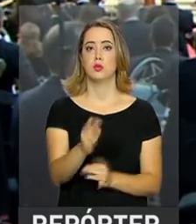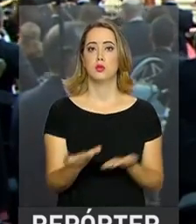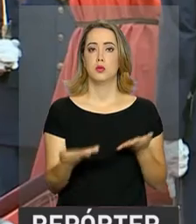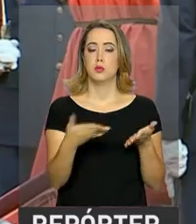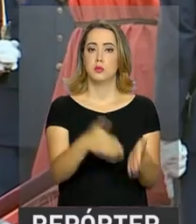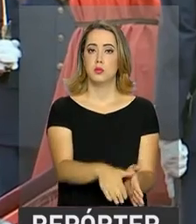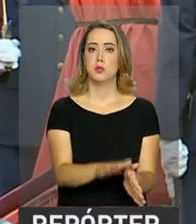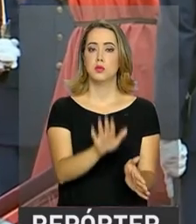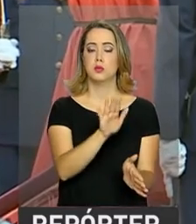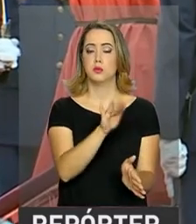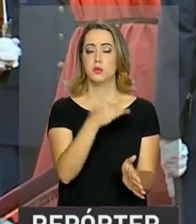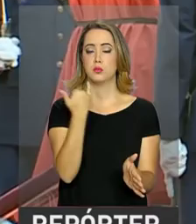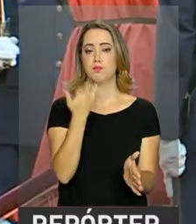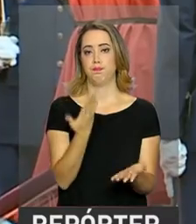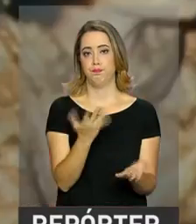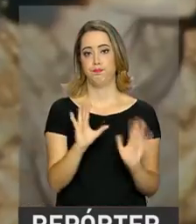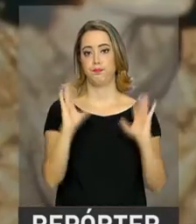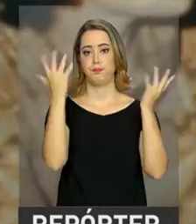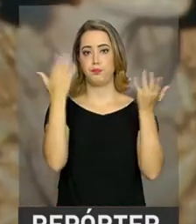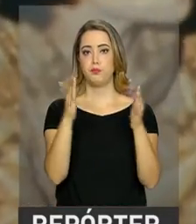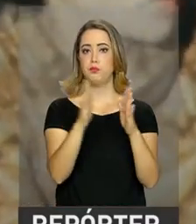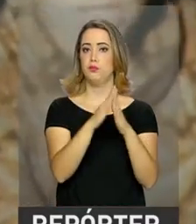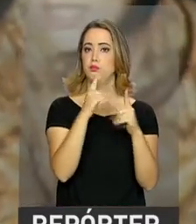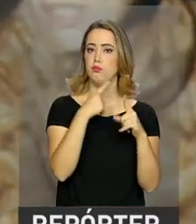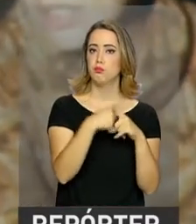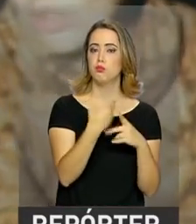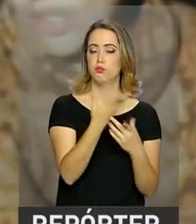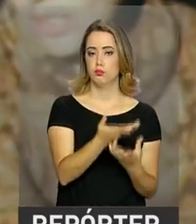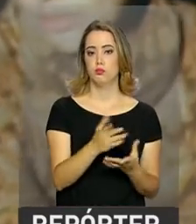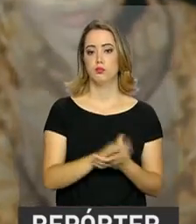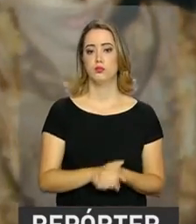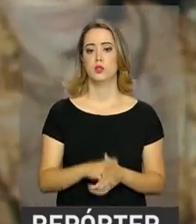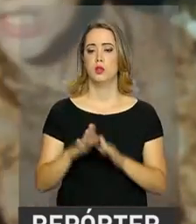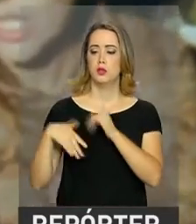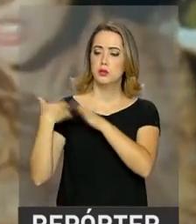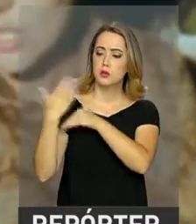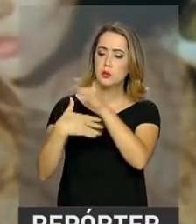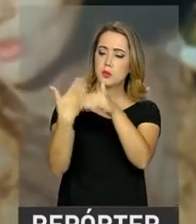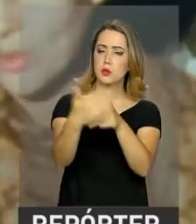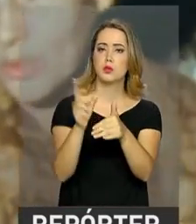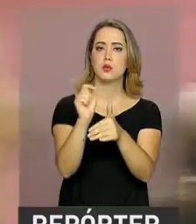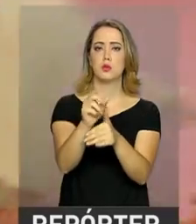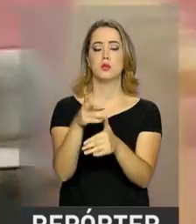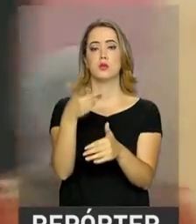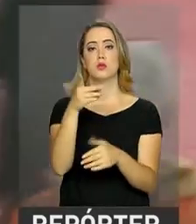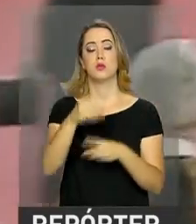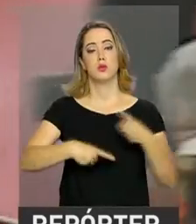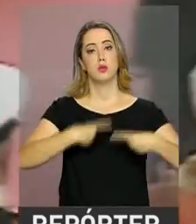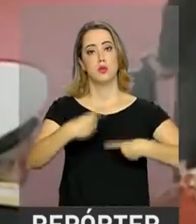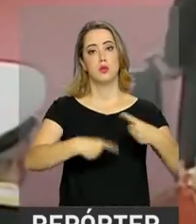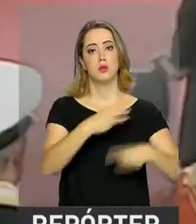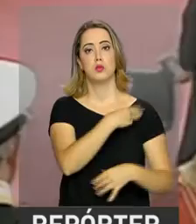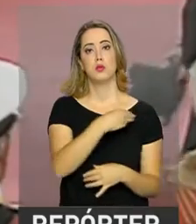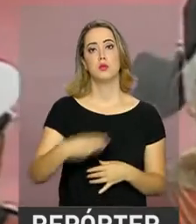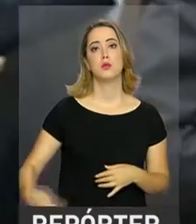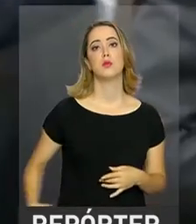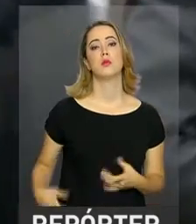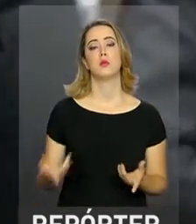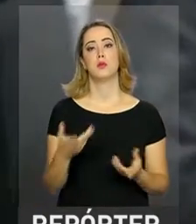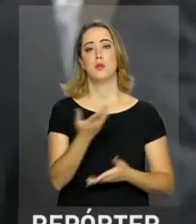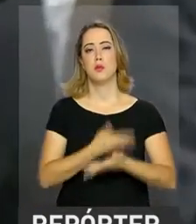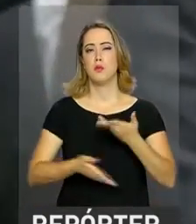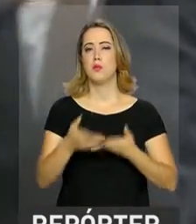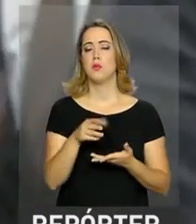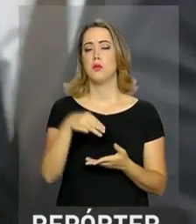jerônimos onde usuários foi velado mario suárez teve uma extensa carreira política tendo sido ministro dos negócios estrangeiros